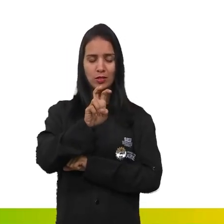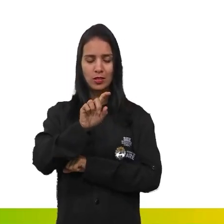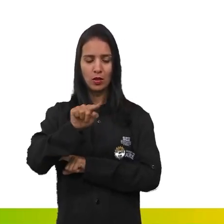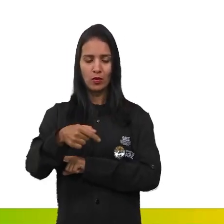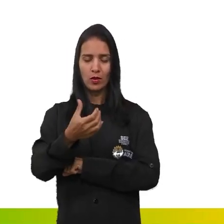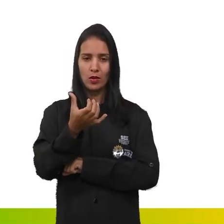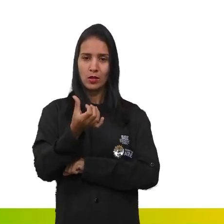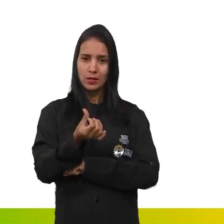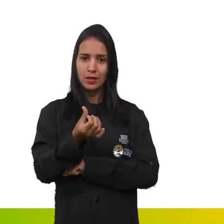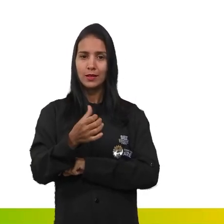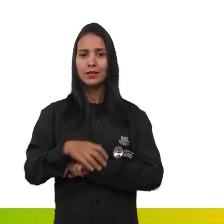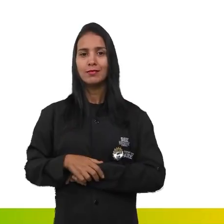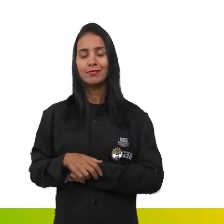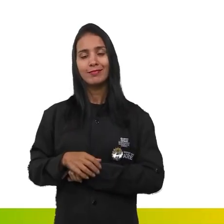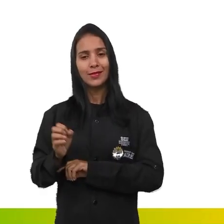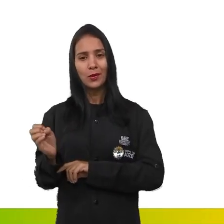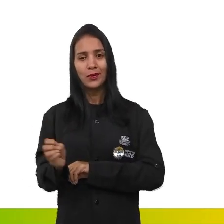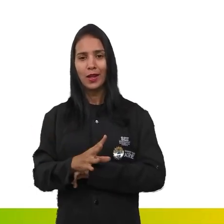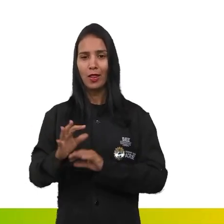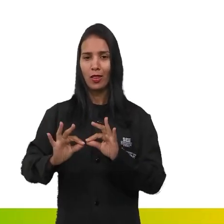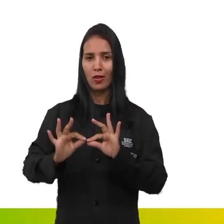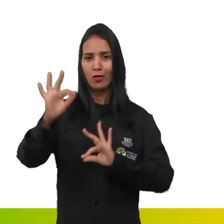25,6. Então, a nova altura vai estar aqui,